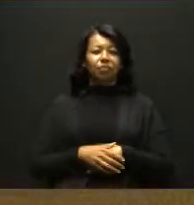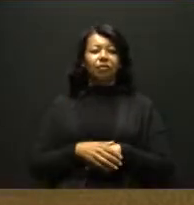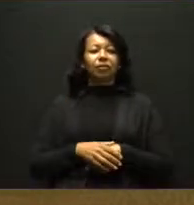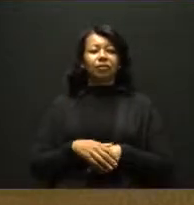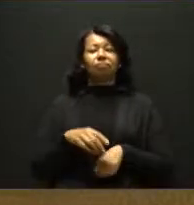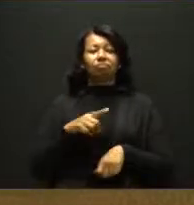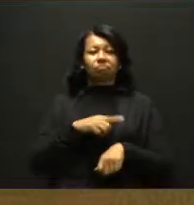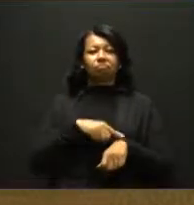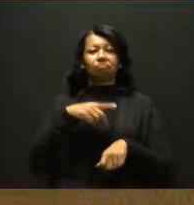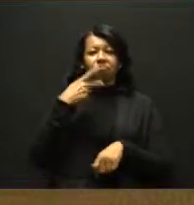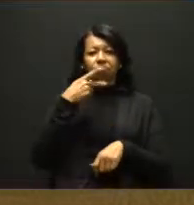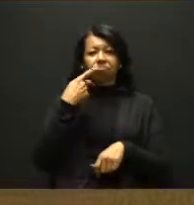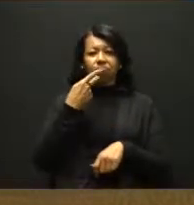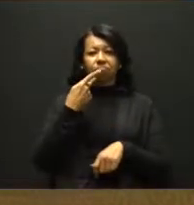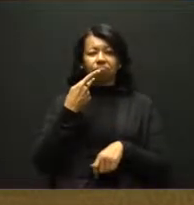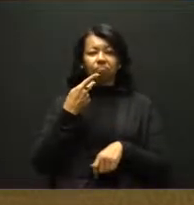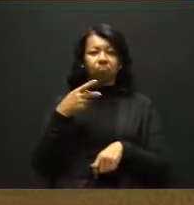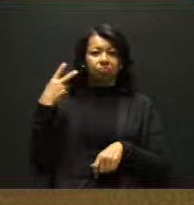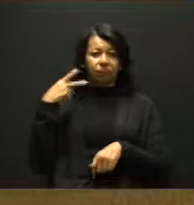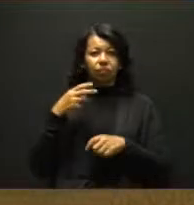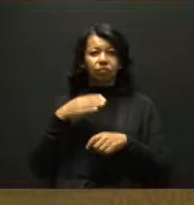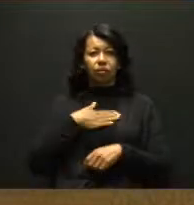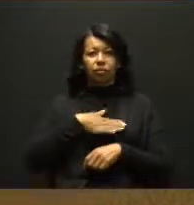2 que gosta de fazer uso da palavra